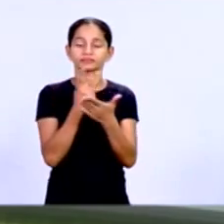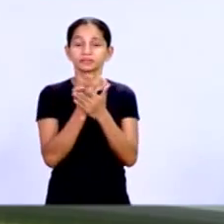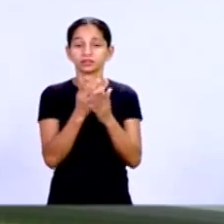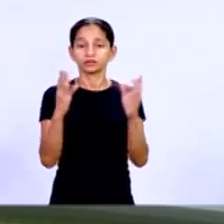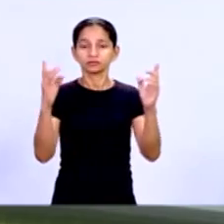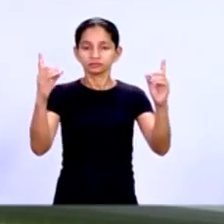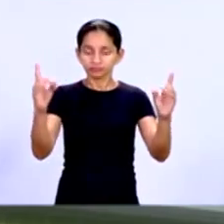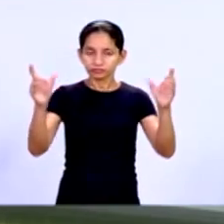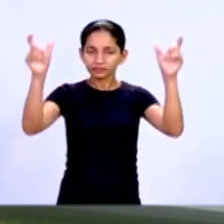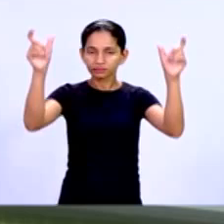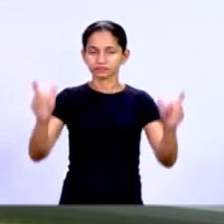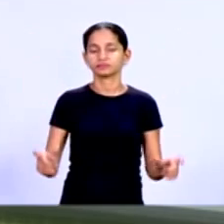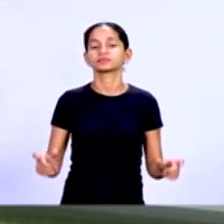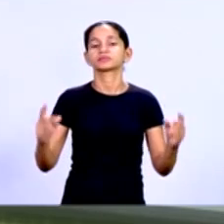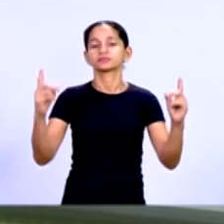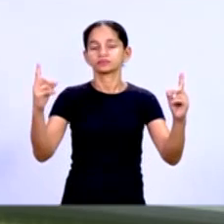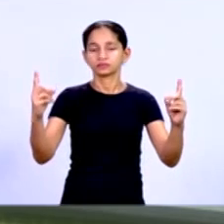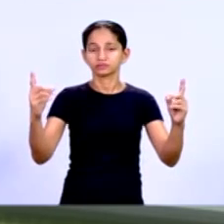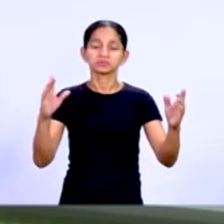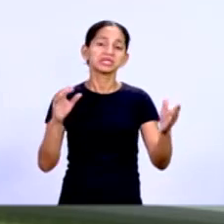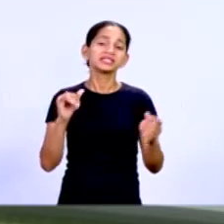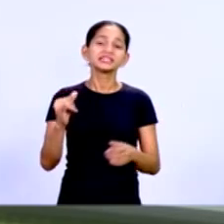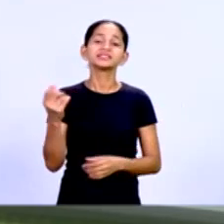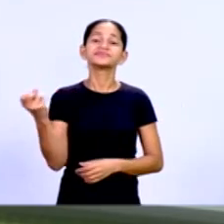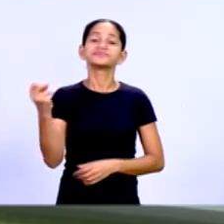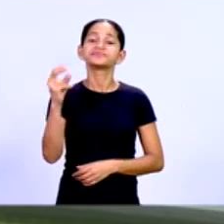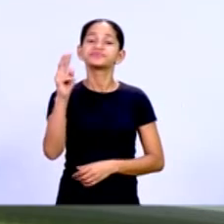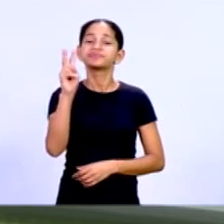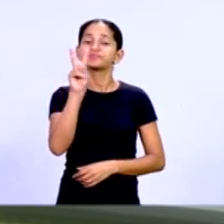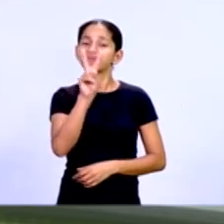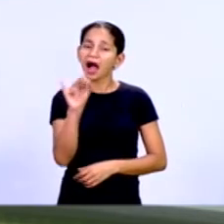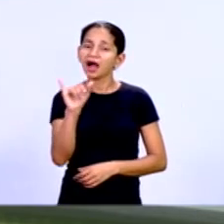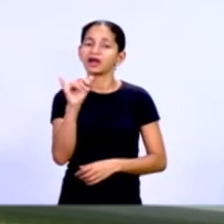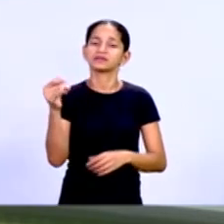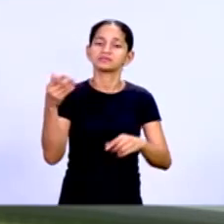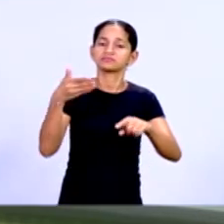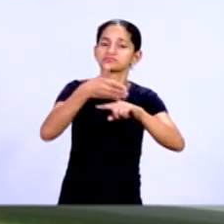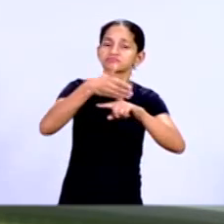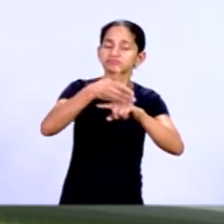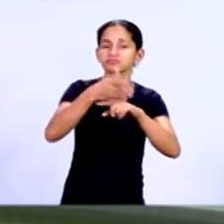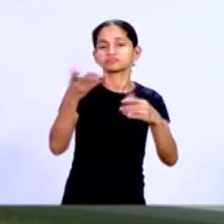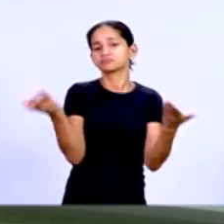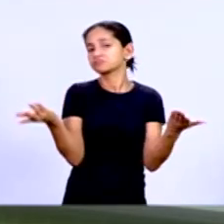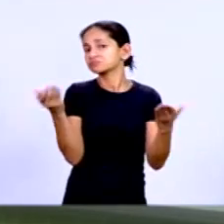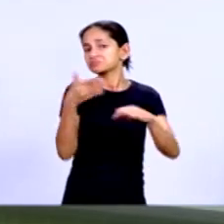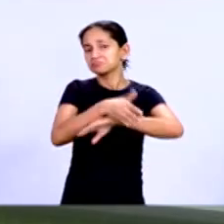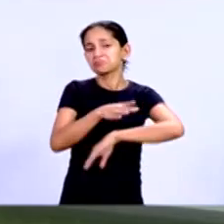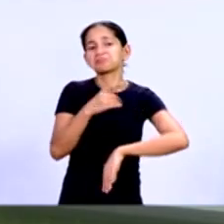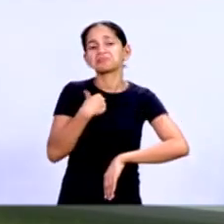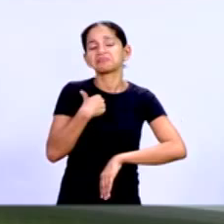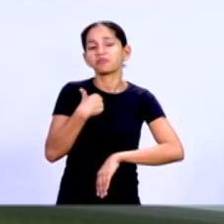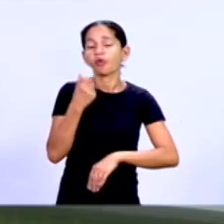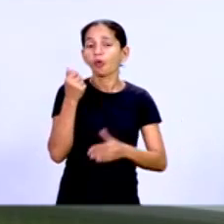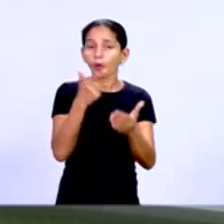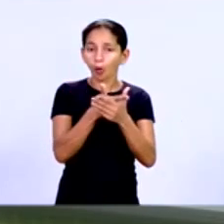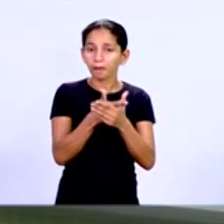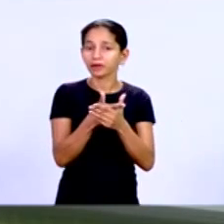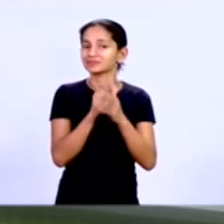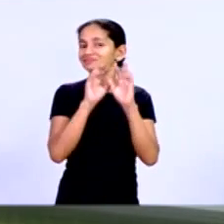empresa comprar algo, como um título da empresa, você paga com seu dinheiro, a transação é